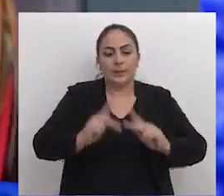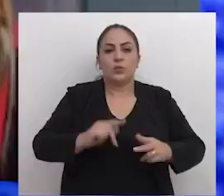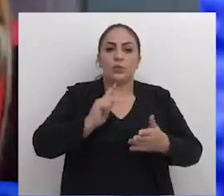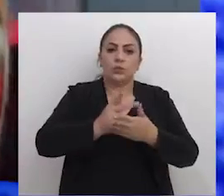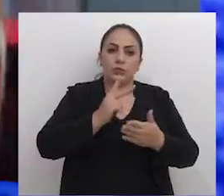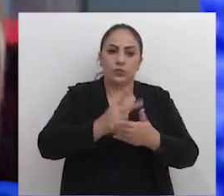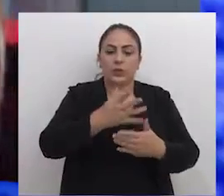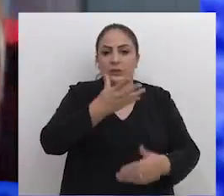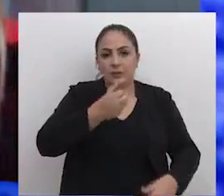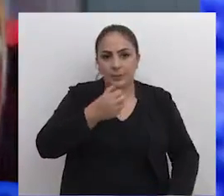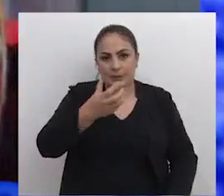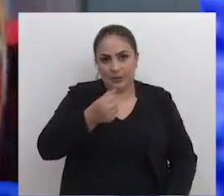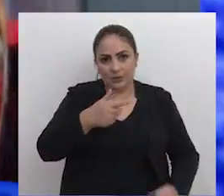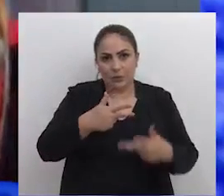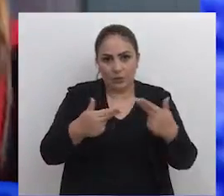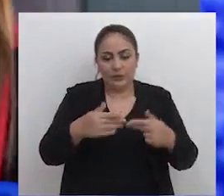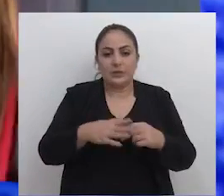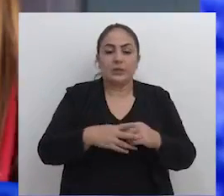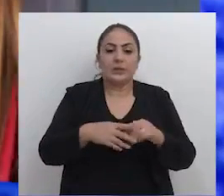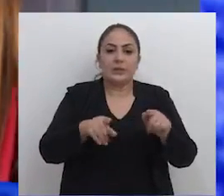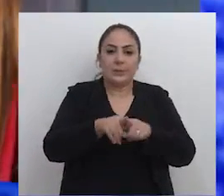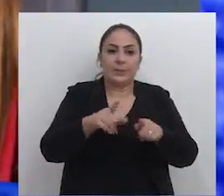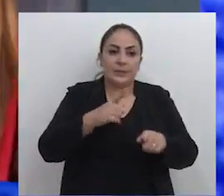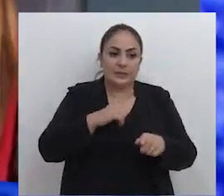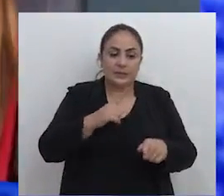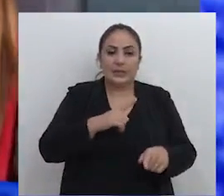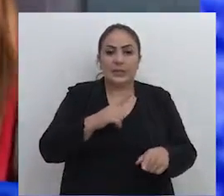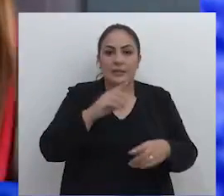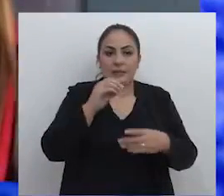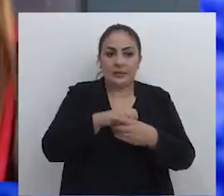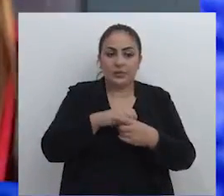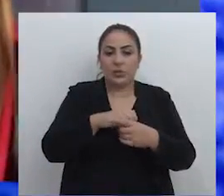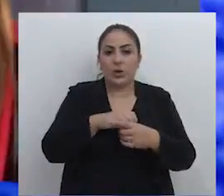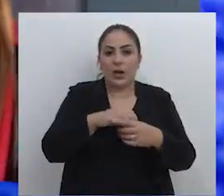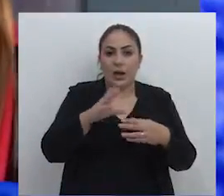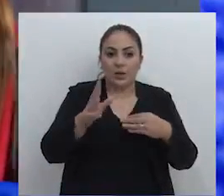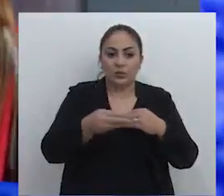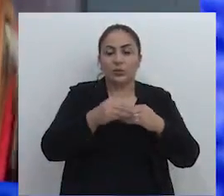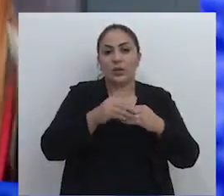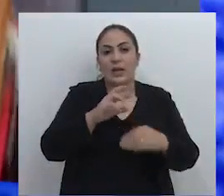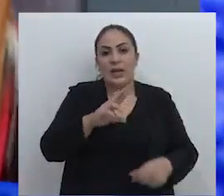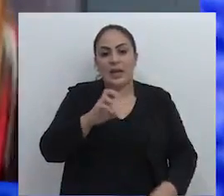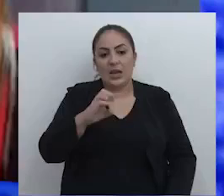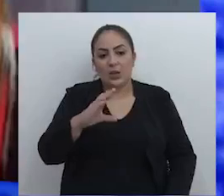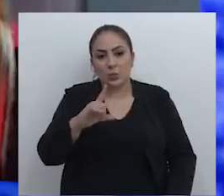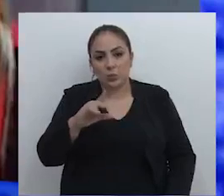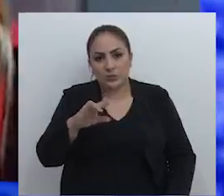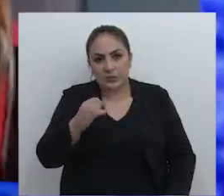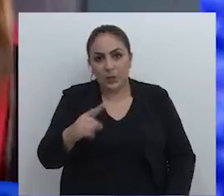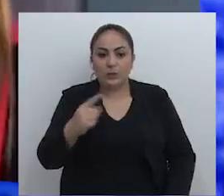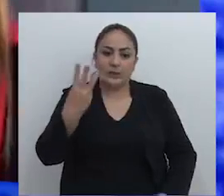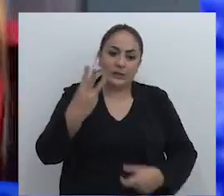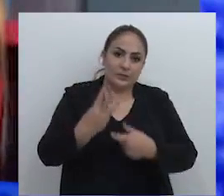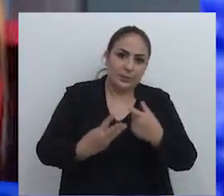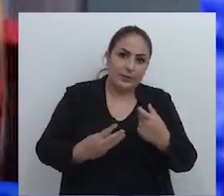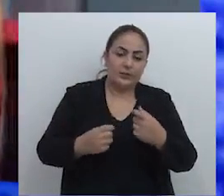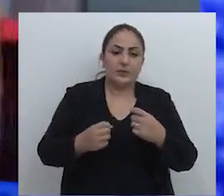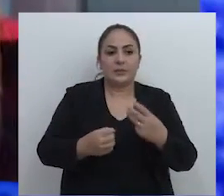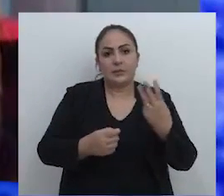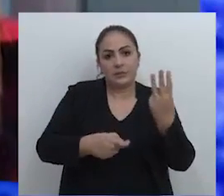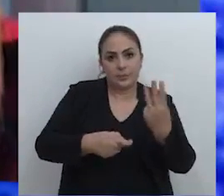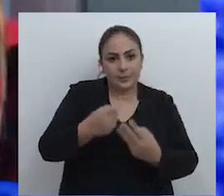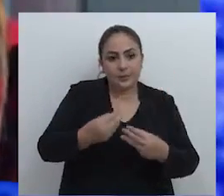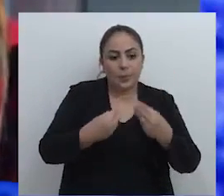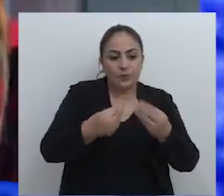pessoa continue recebendo o benefício, eles estão suspensos. Auxílio reclusão, um exemplo, que cada 3 meses precisa uma certidão